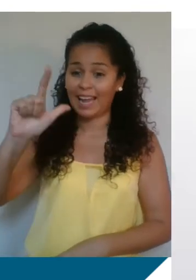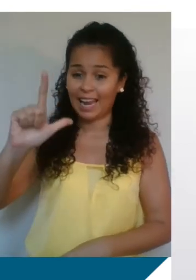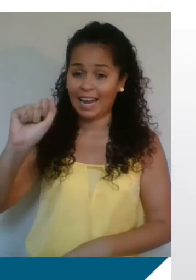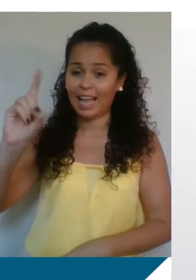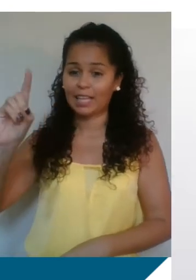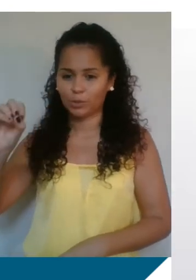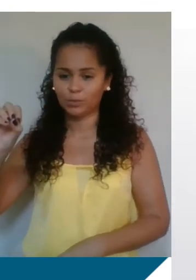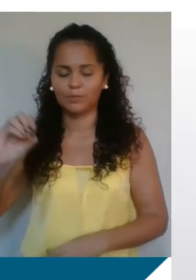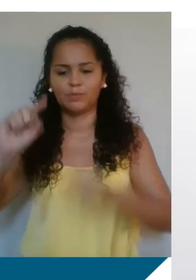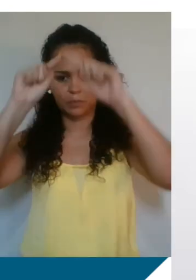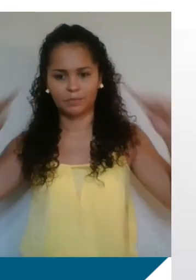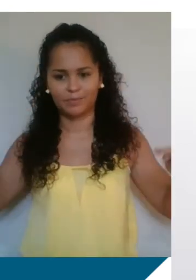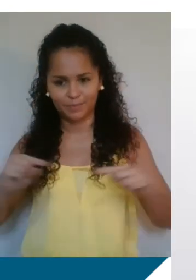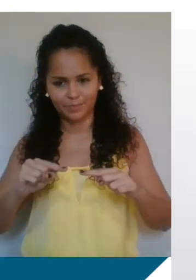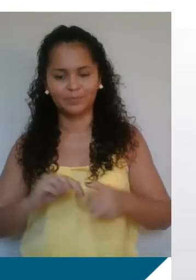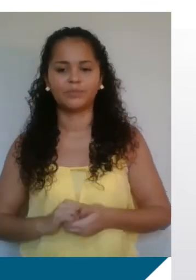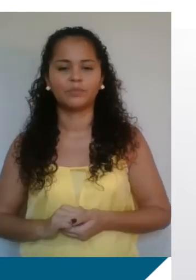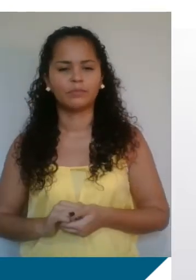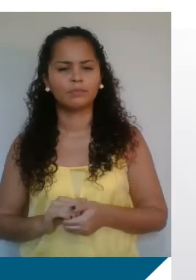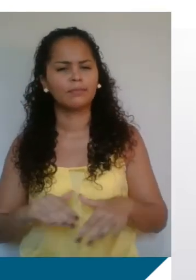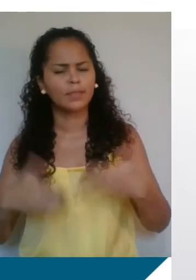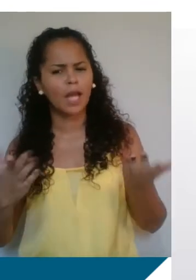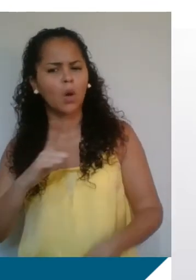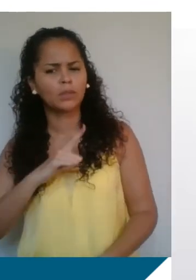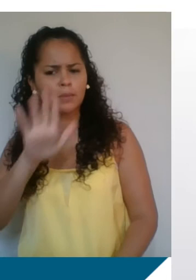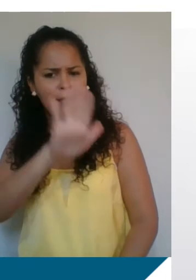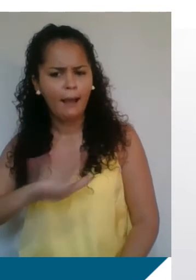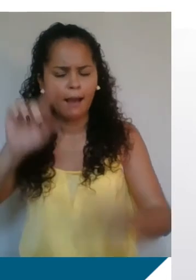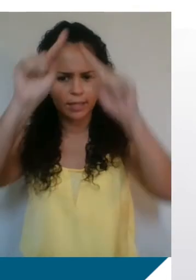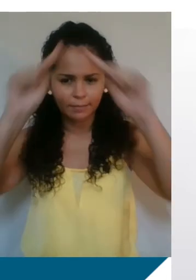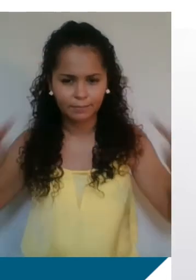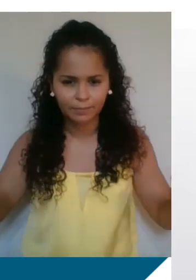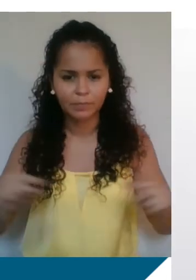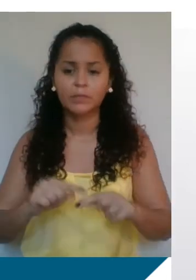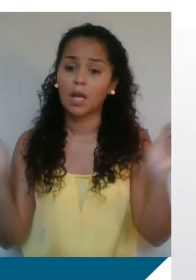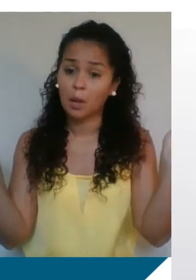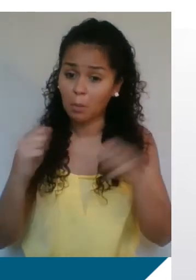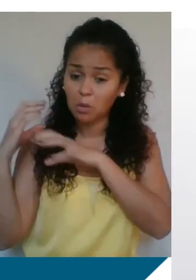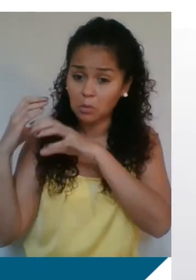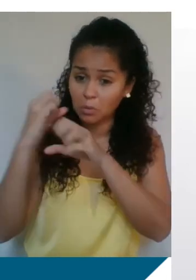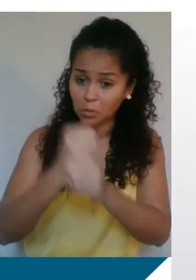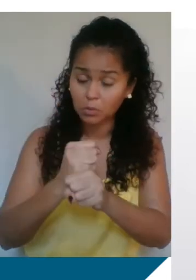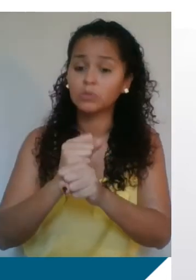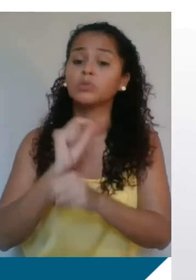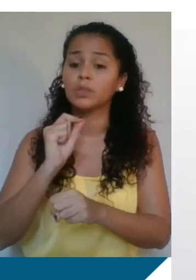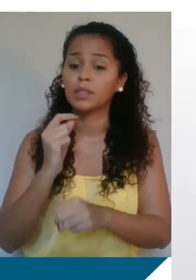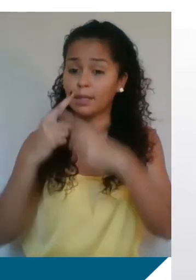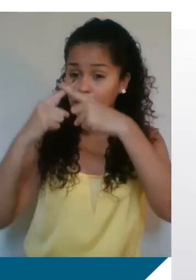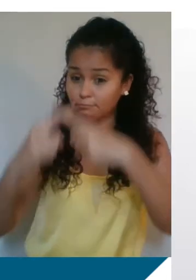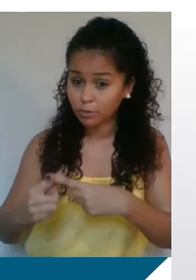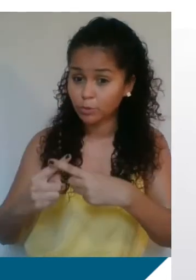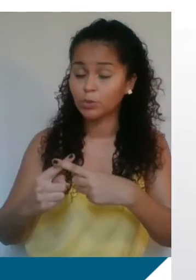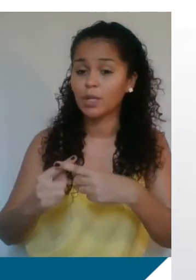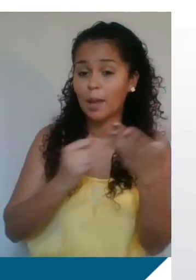Dessa forma, temos que a área do triângulo equilátero pode ser calculada como produto entre a base e a altura